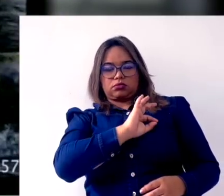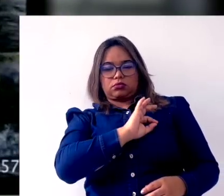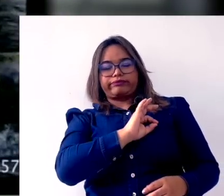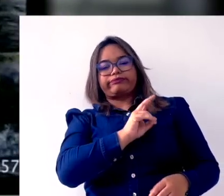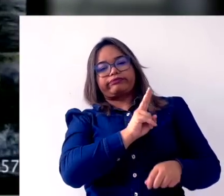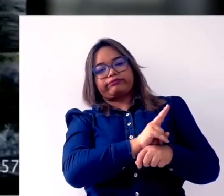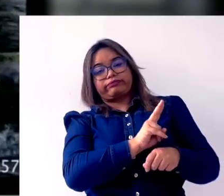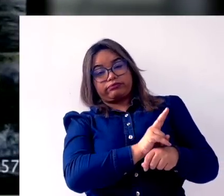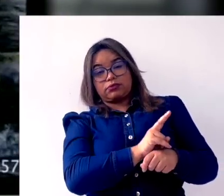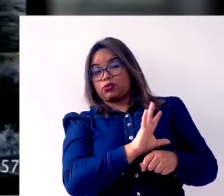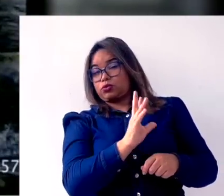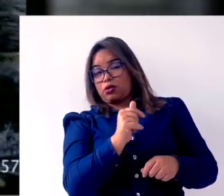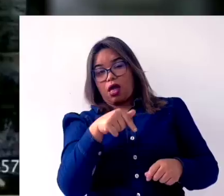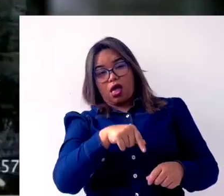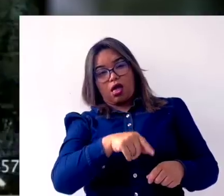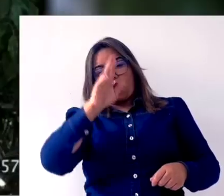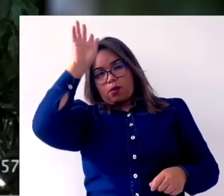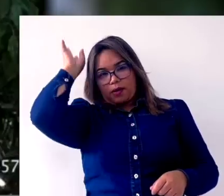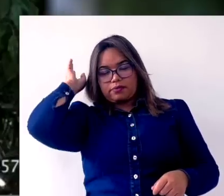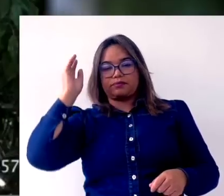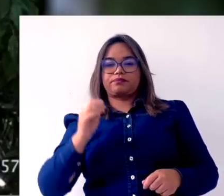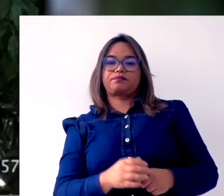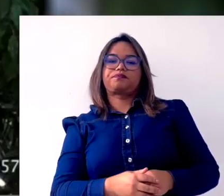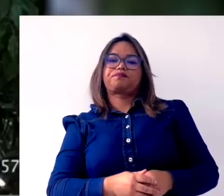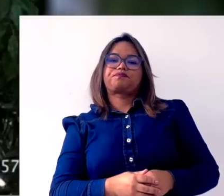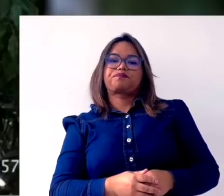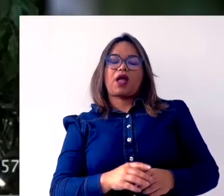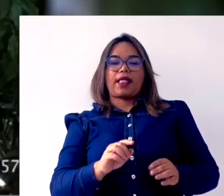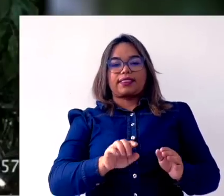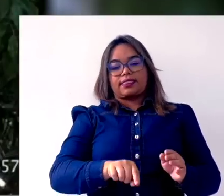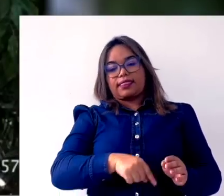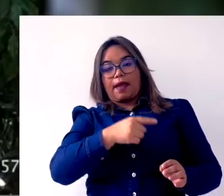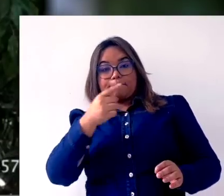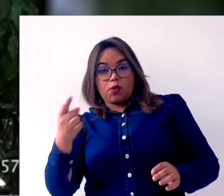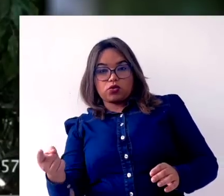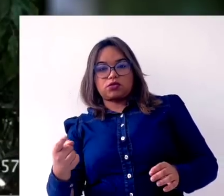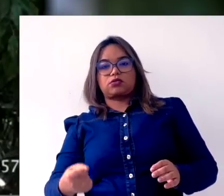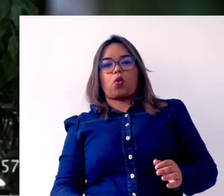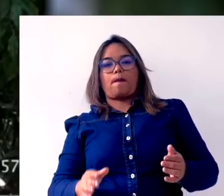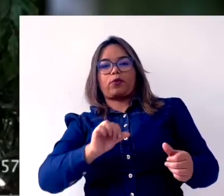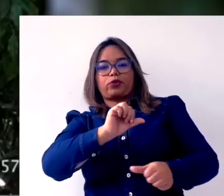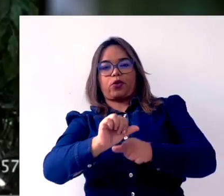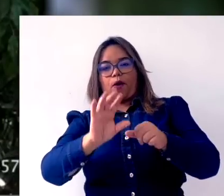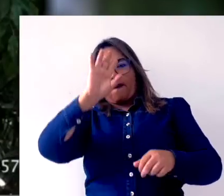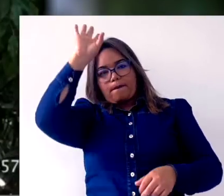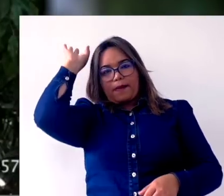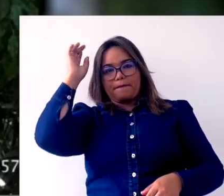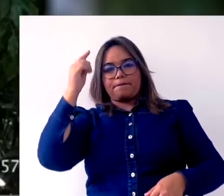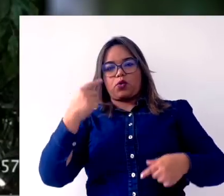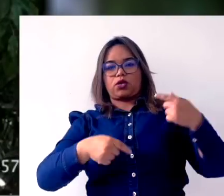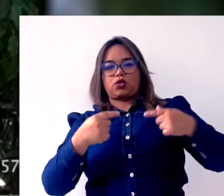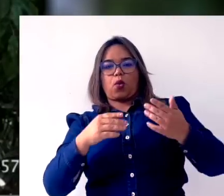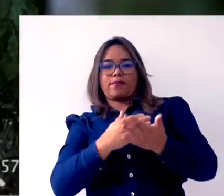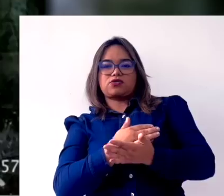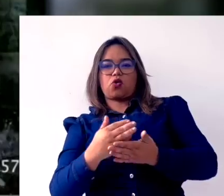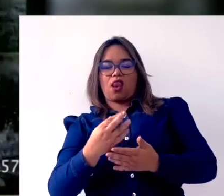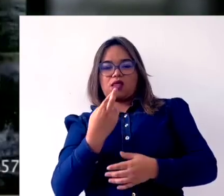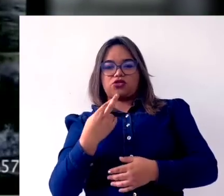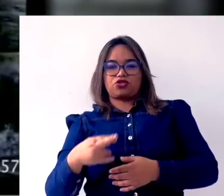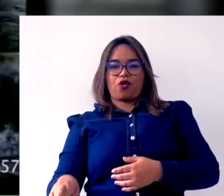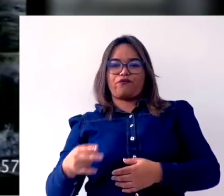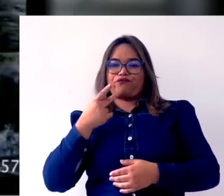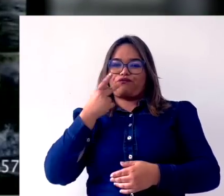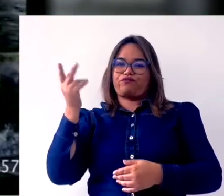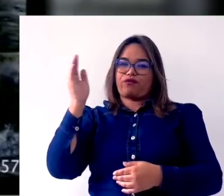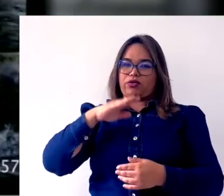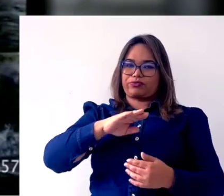falava grandes coisas e blasfêmias. Então essa entidade religiosa e política, ela blasfemaria contra Deus. E